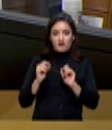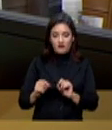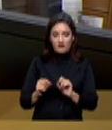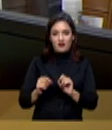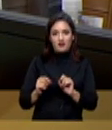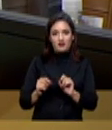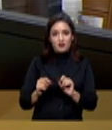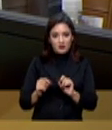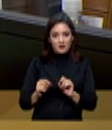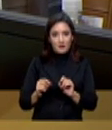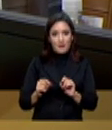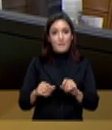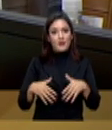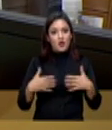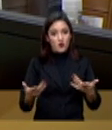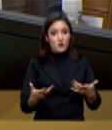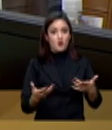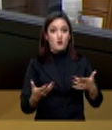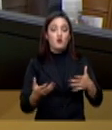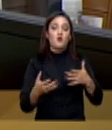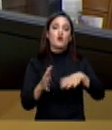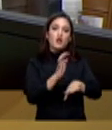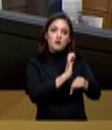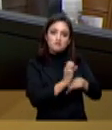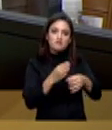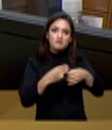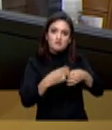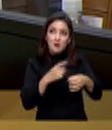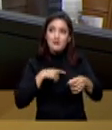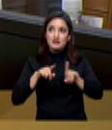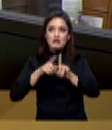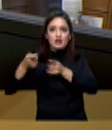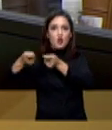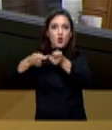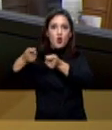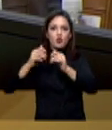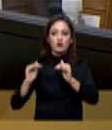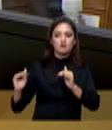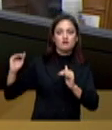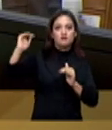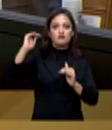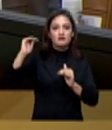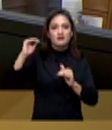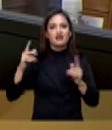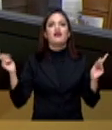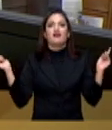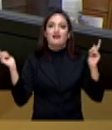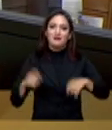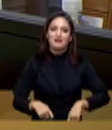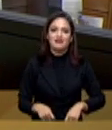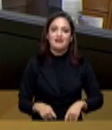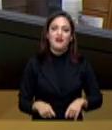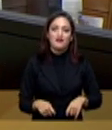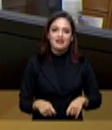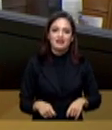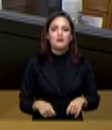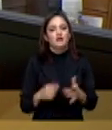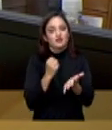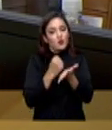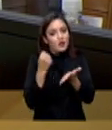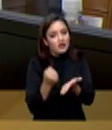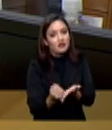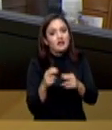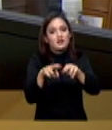a delegação para entidade controlada por um 200 da Federação EA possibilidade de contratação